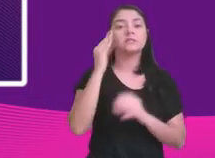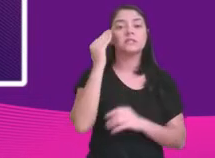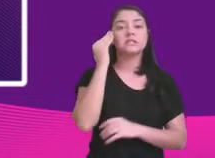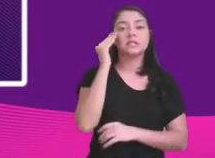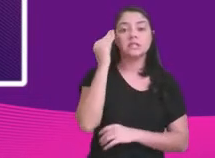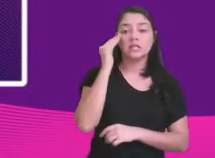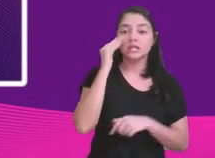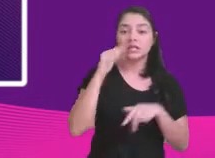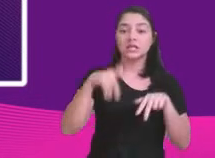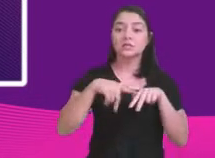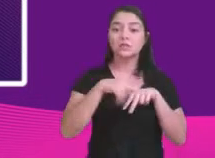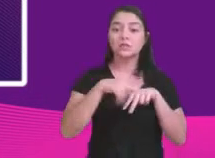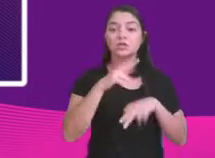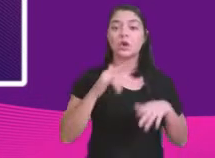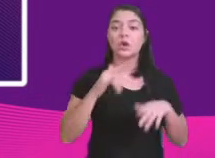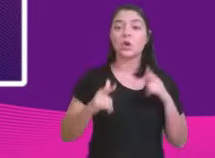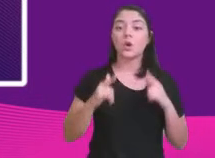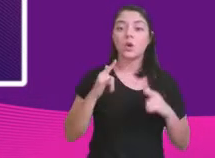cirurgia robótica